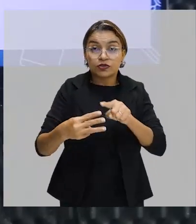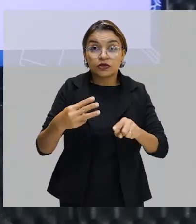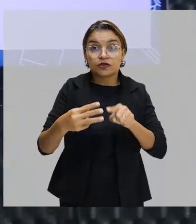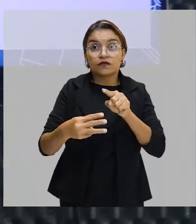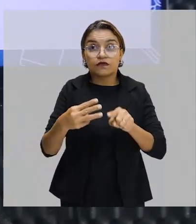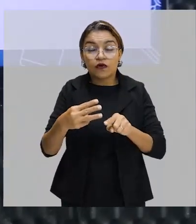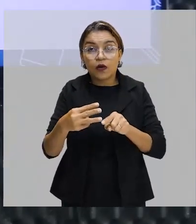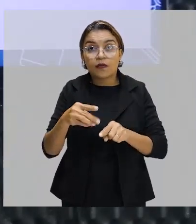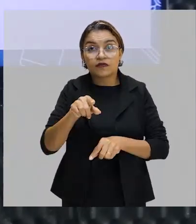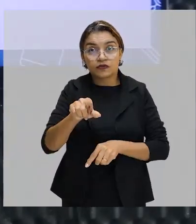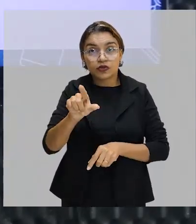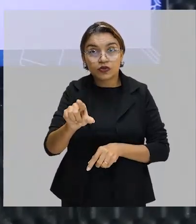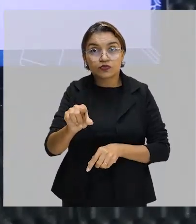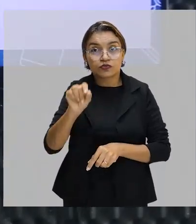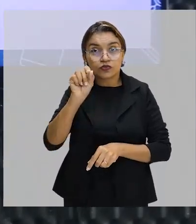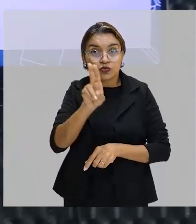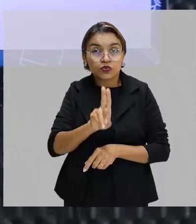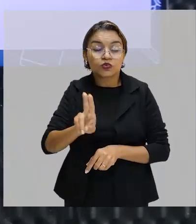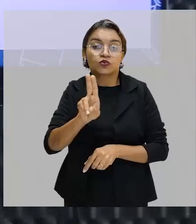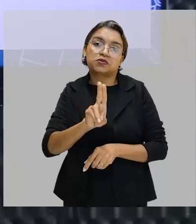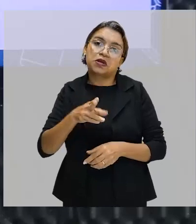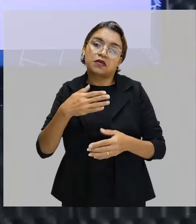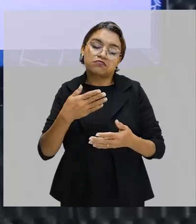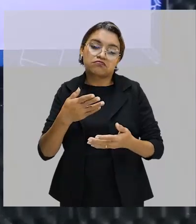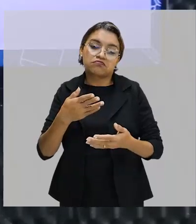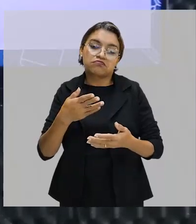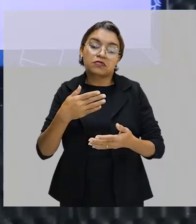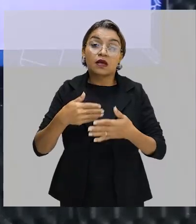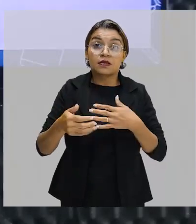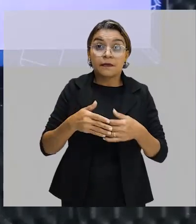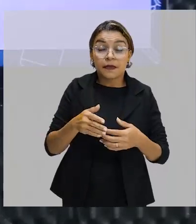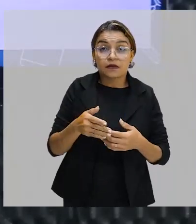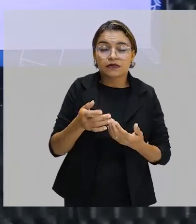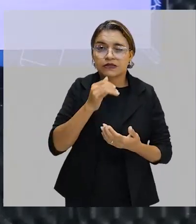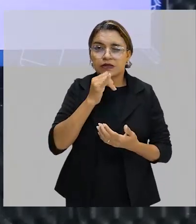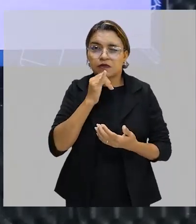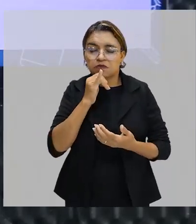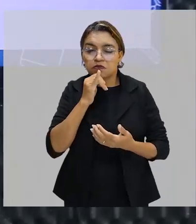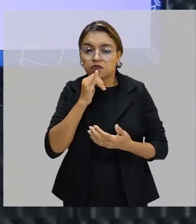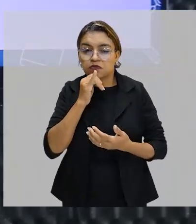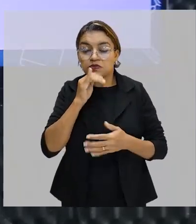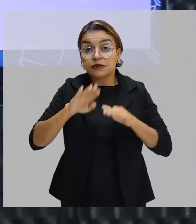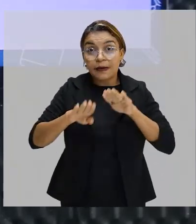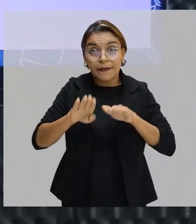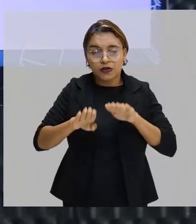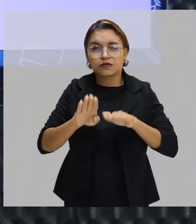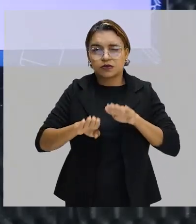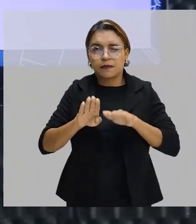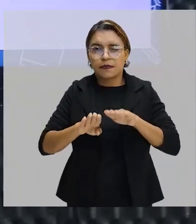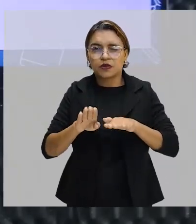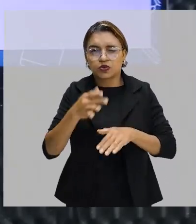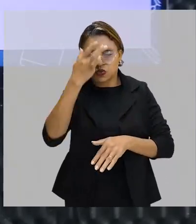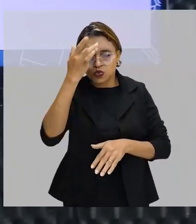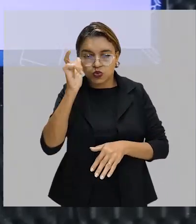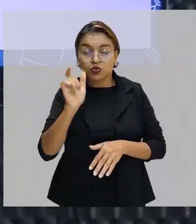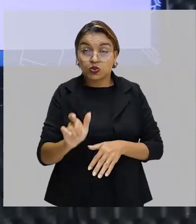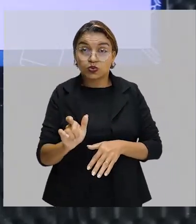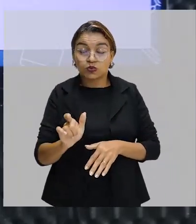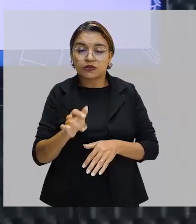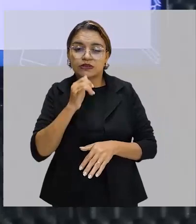verbo to be você utiliza vai depender de quem é o sujeito, tá? Então, por exemplo, I, que é o